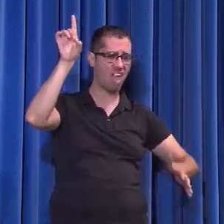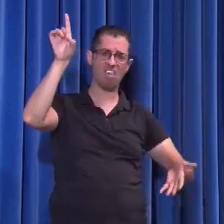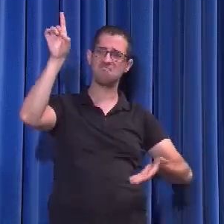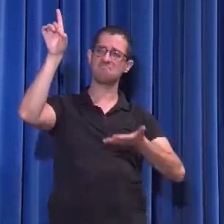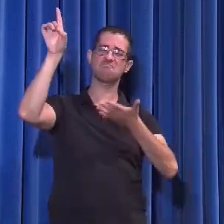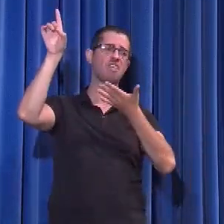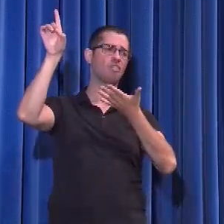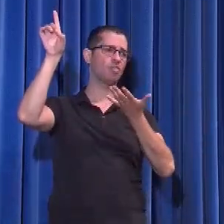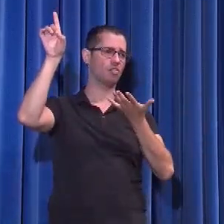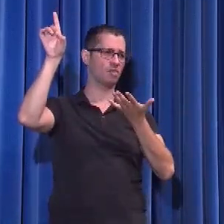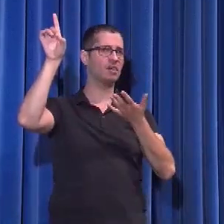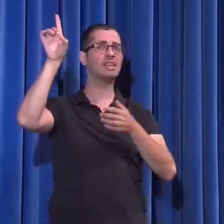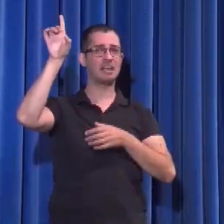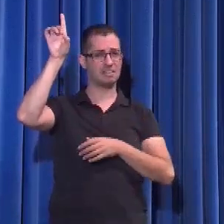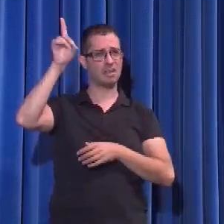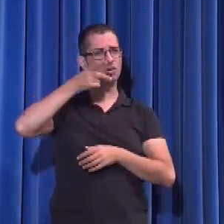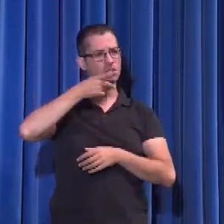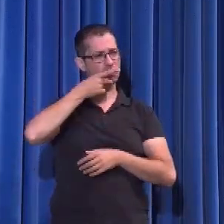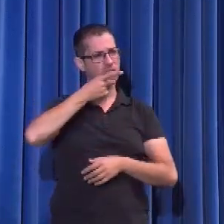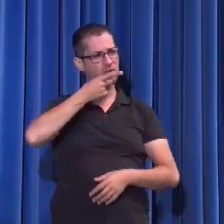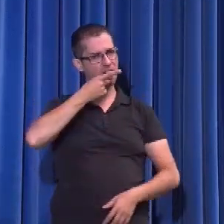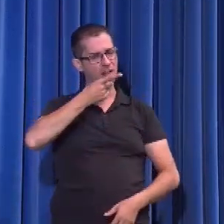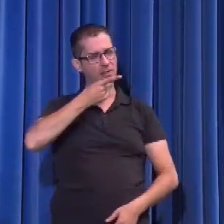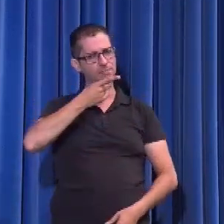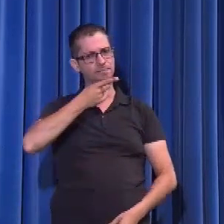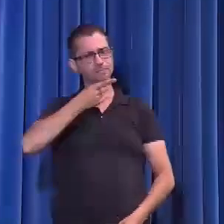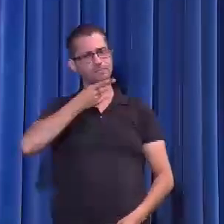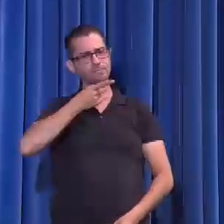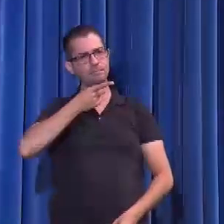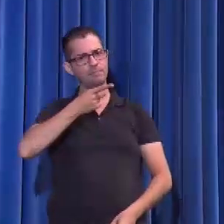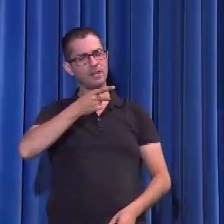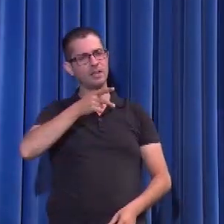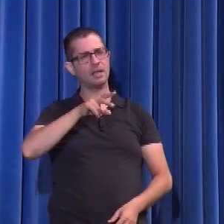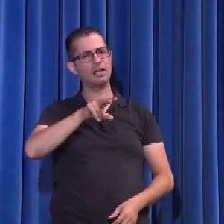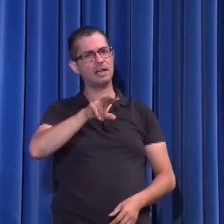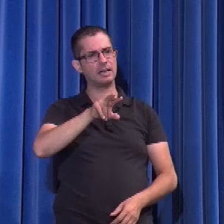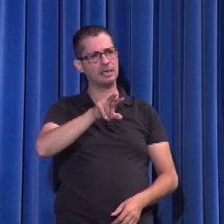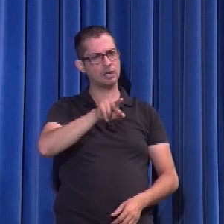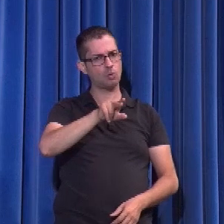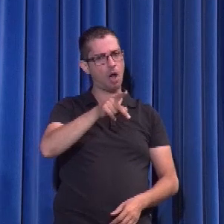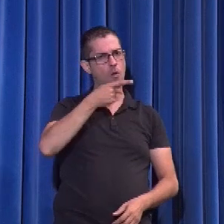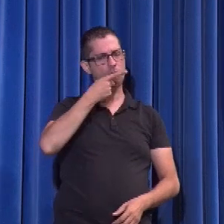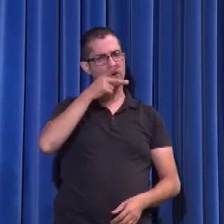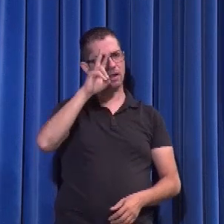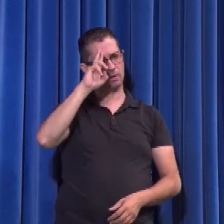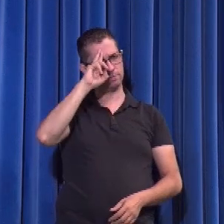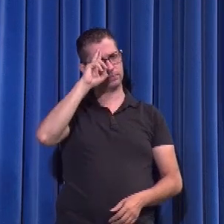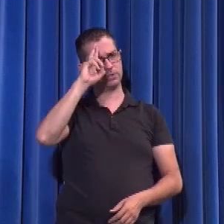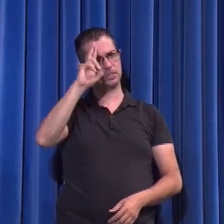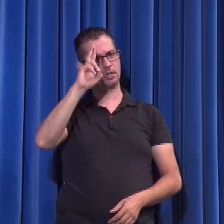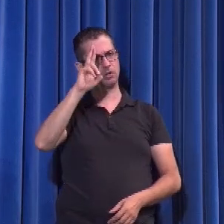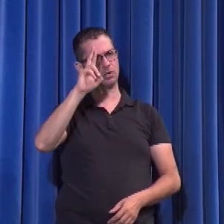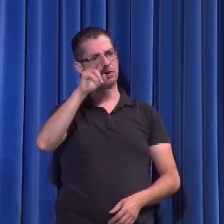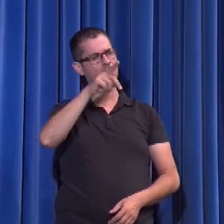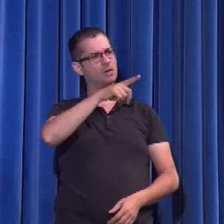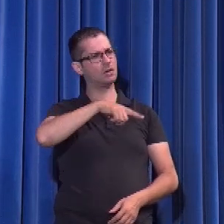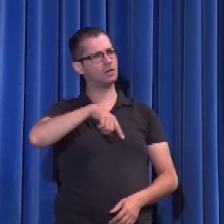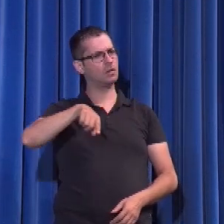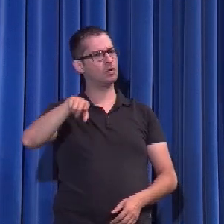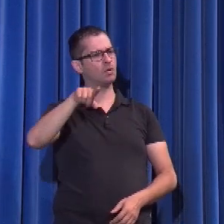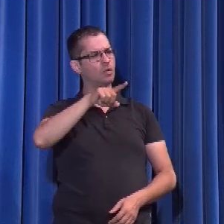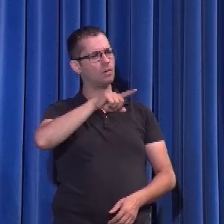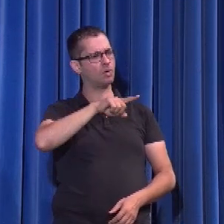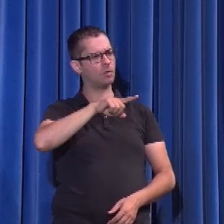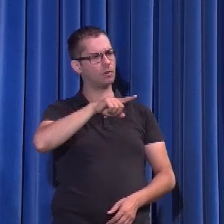capítulo 6, versículo 16, assim diz o Senhor: ponde-vos à margem do